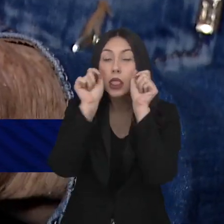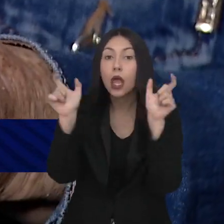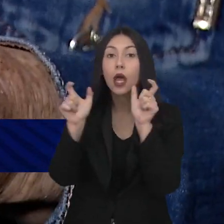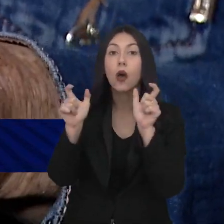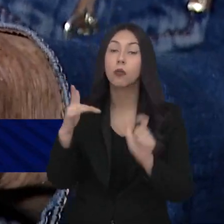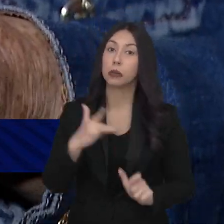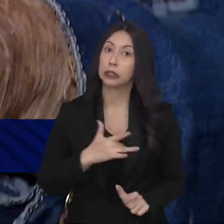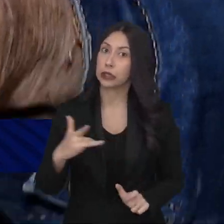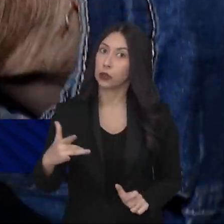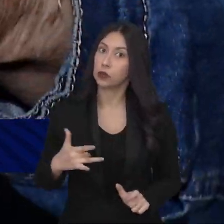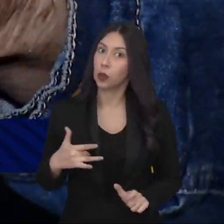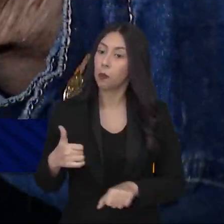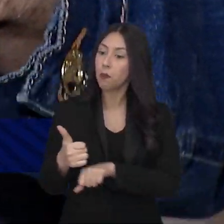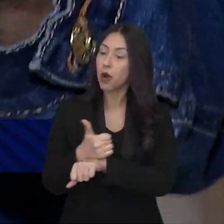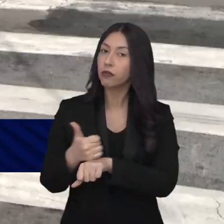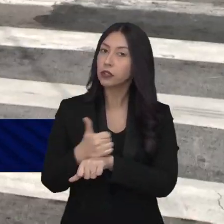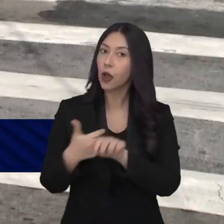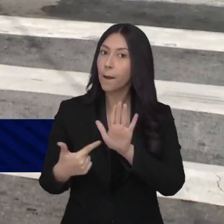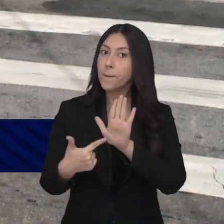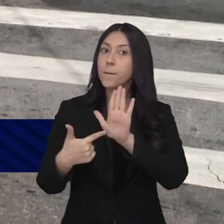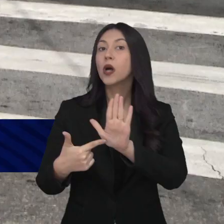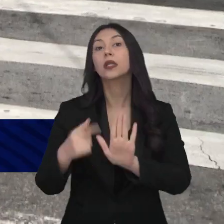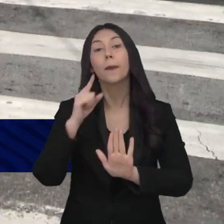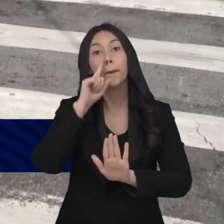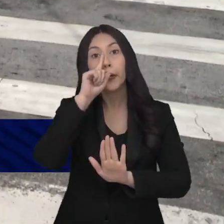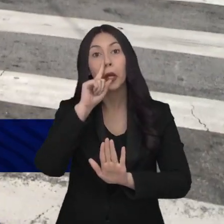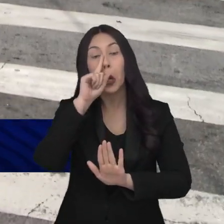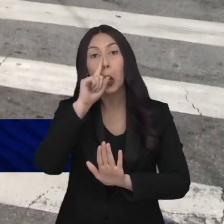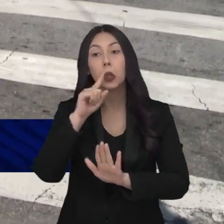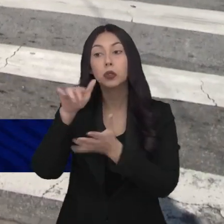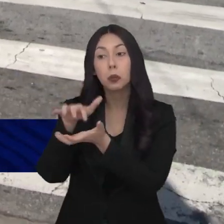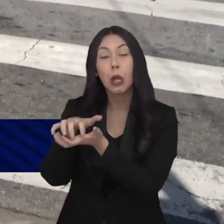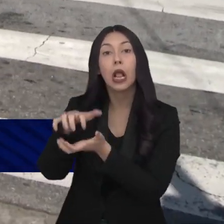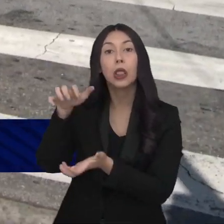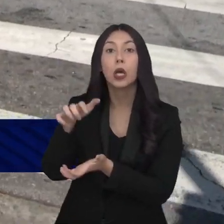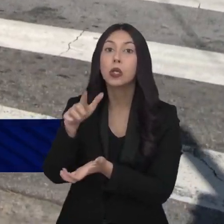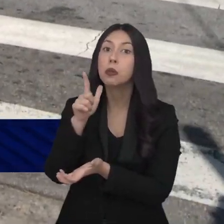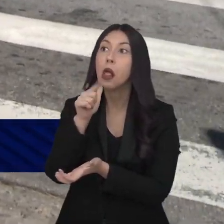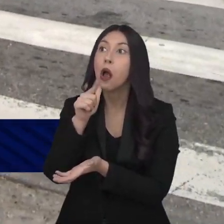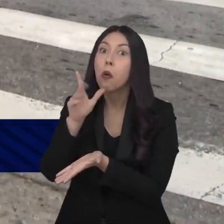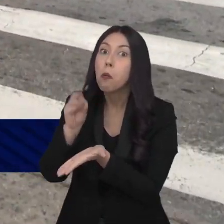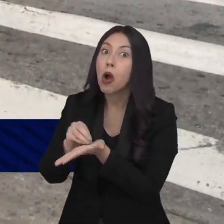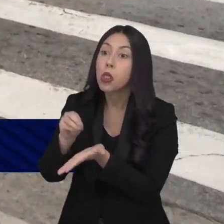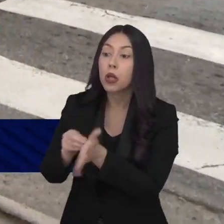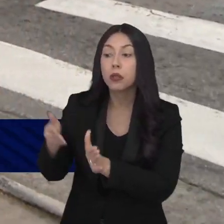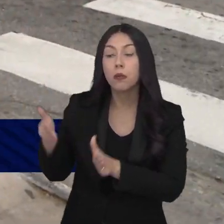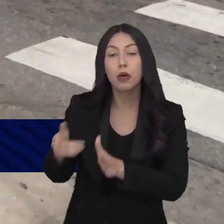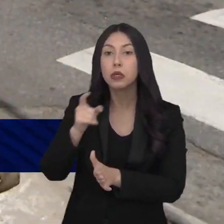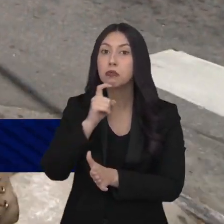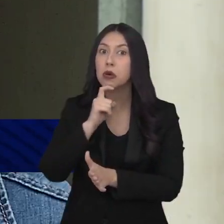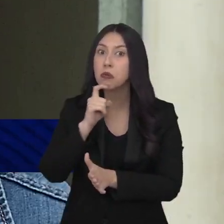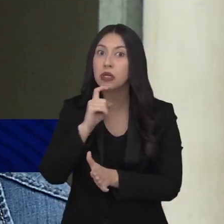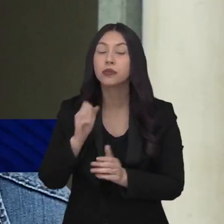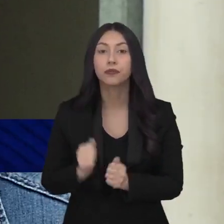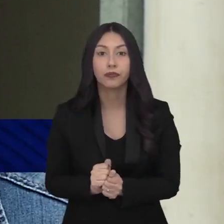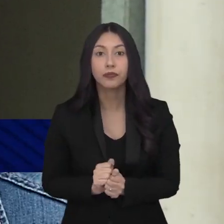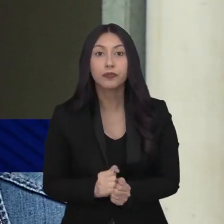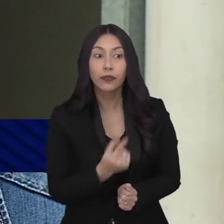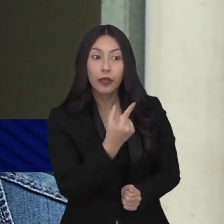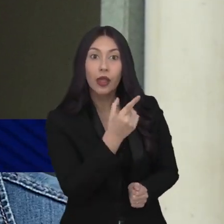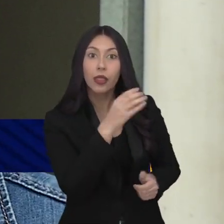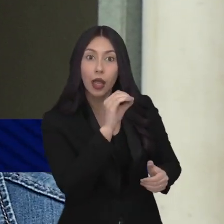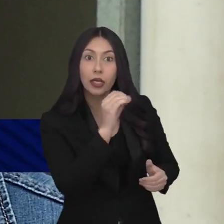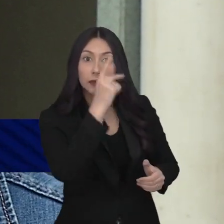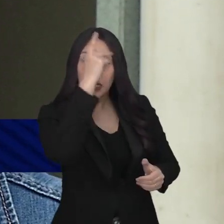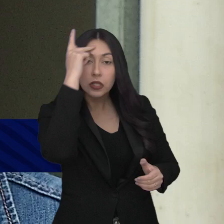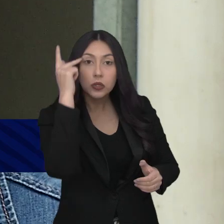saúde, especialistas alertam sobre o risco de desidratação entre os idosos também durante o inverno. 4 em